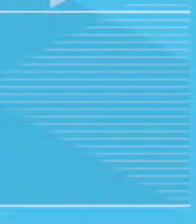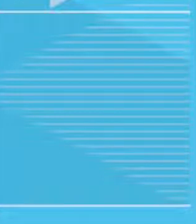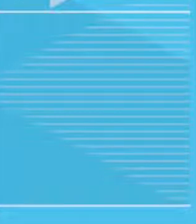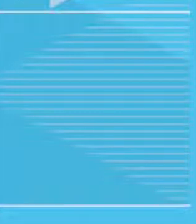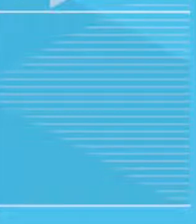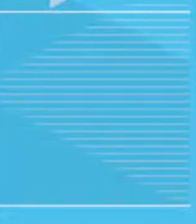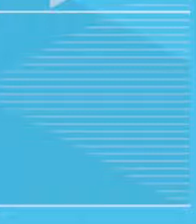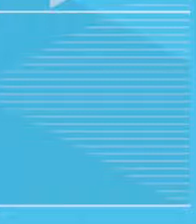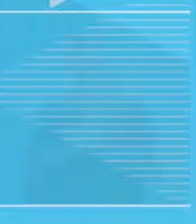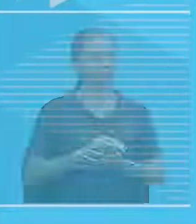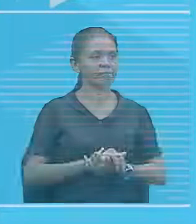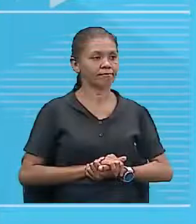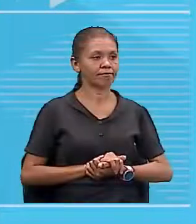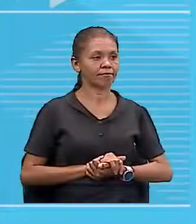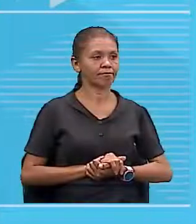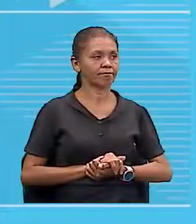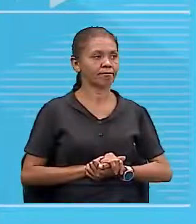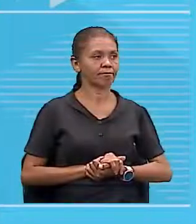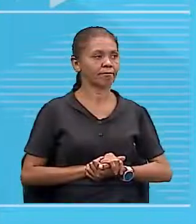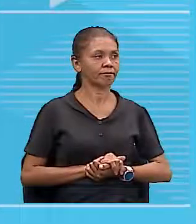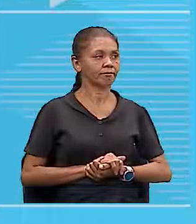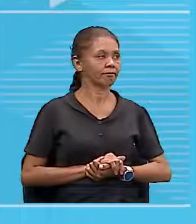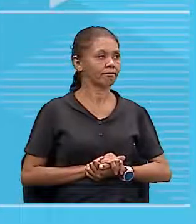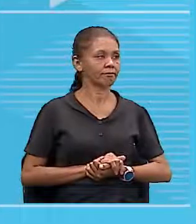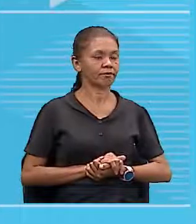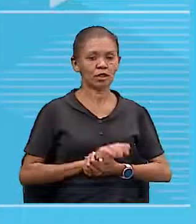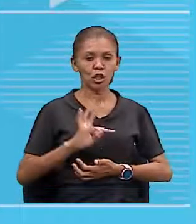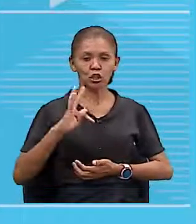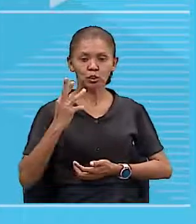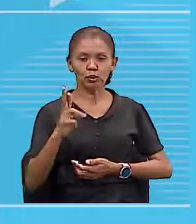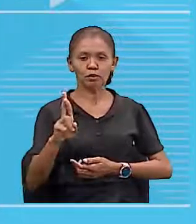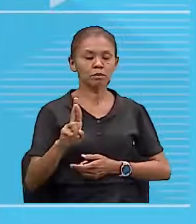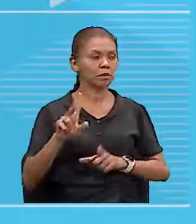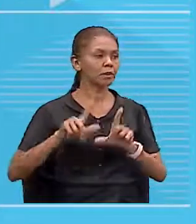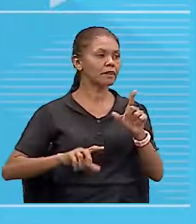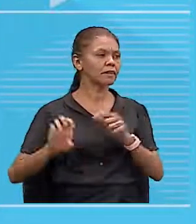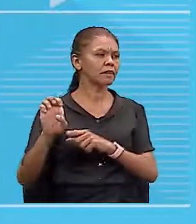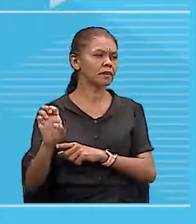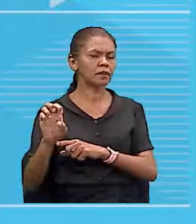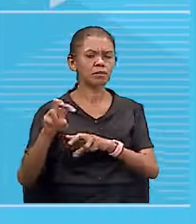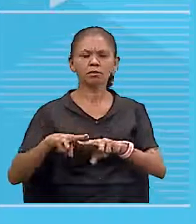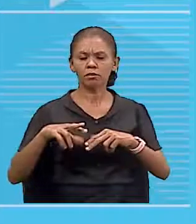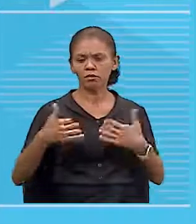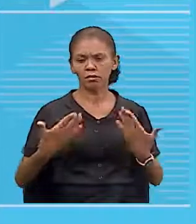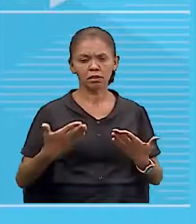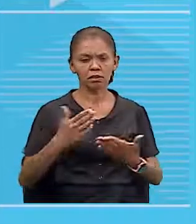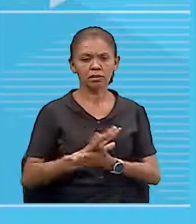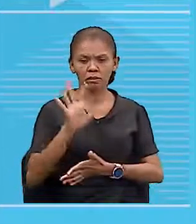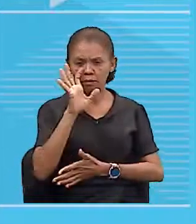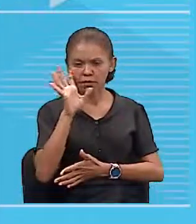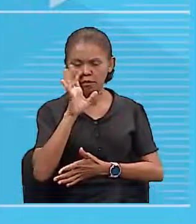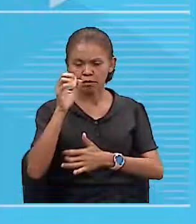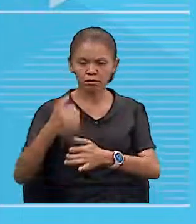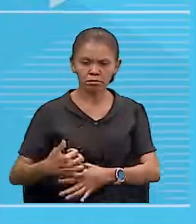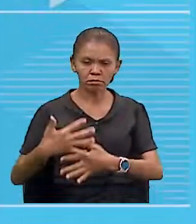galerinha Por que que todo mundo correu para a letra e galera eu estava observando